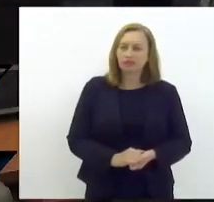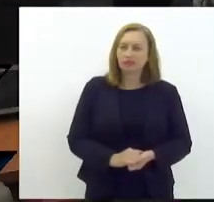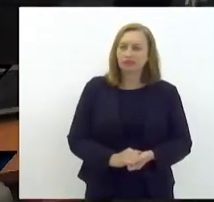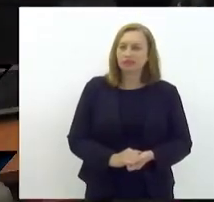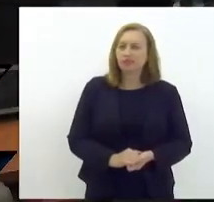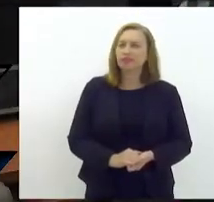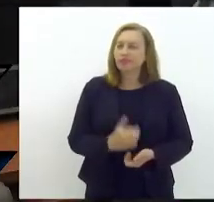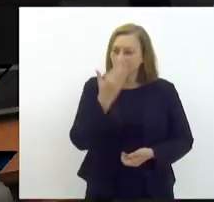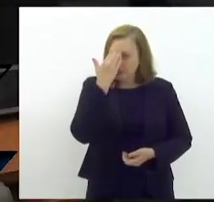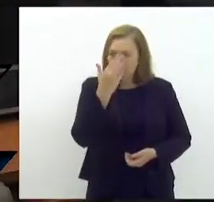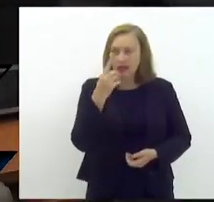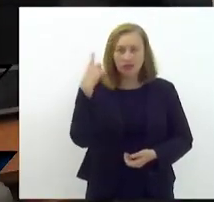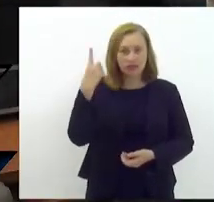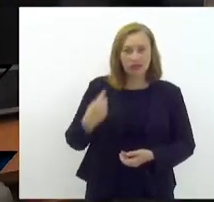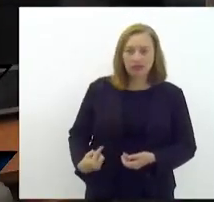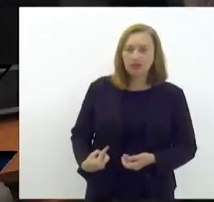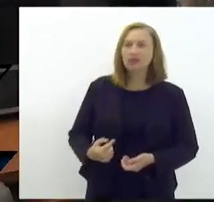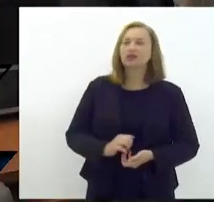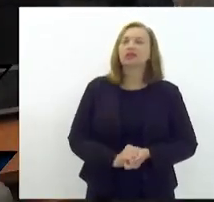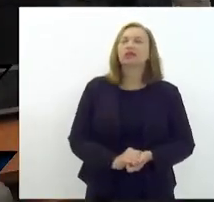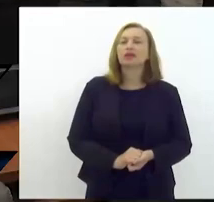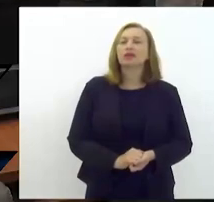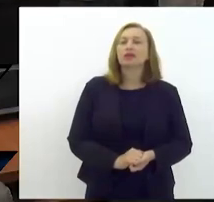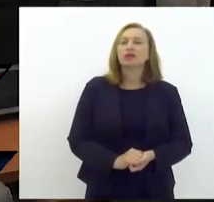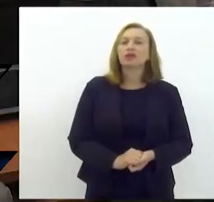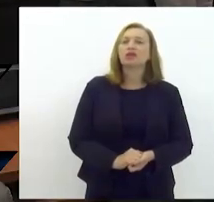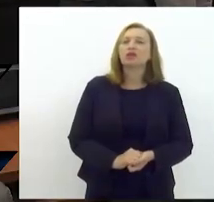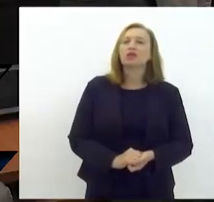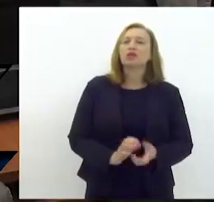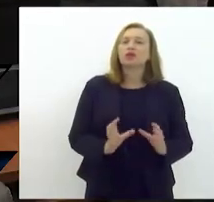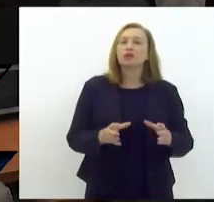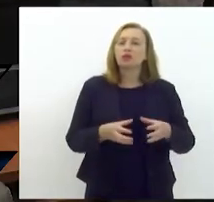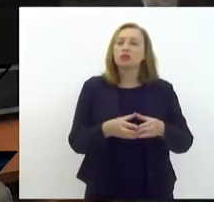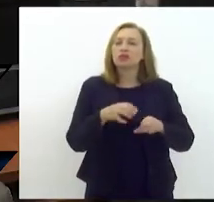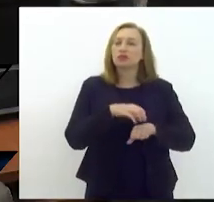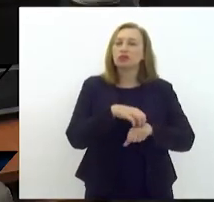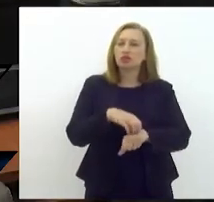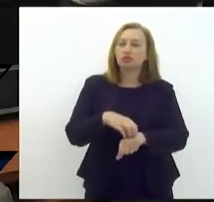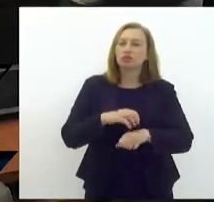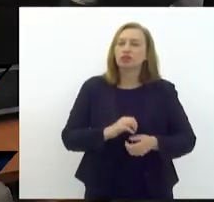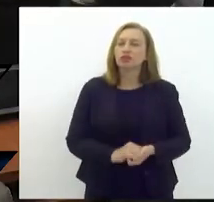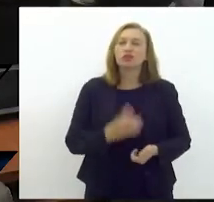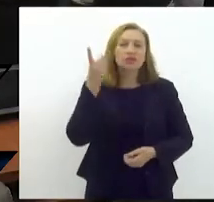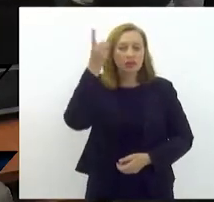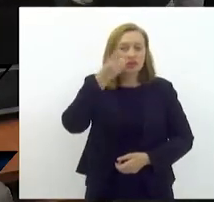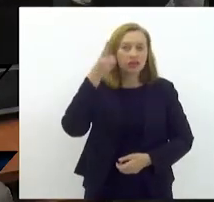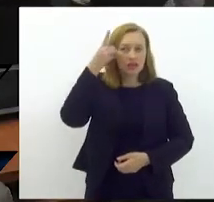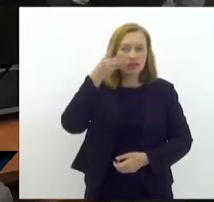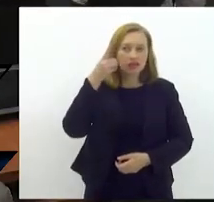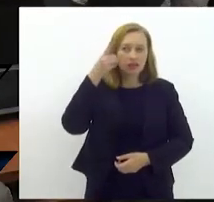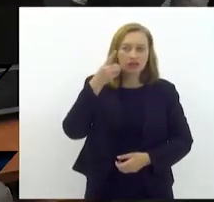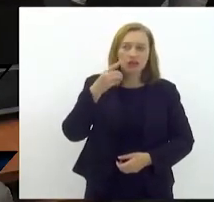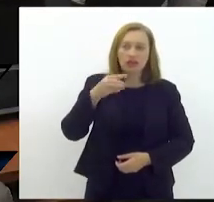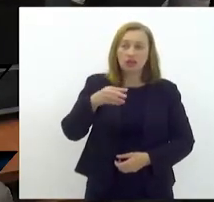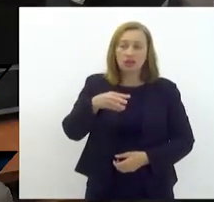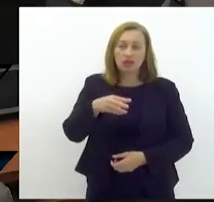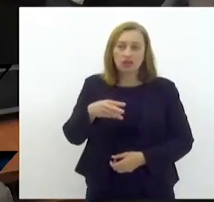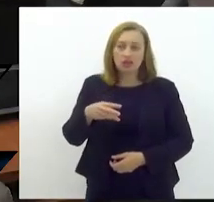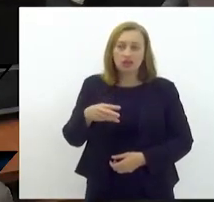Obrigado Dani para emitir parecer pela comissão de transportes Deputado Imperador